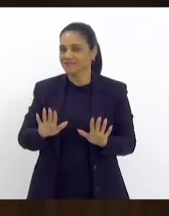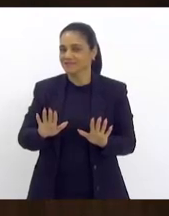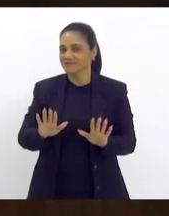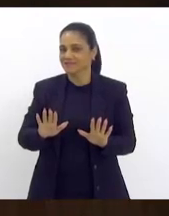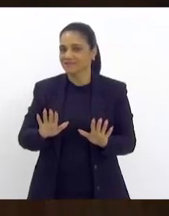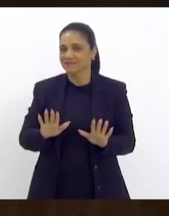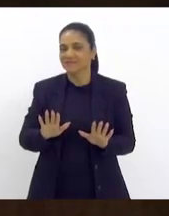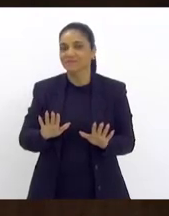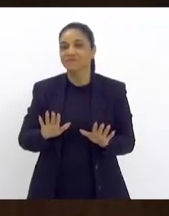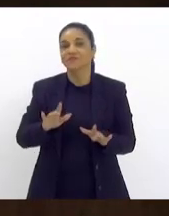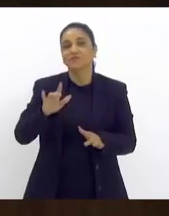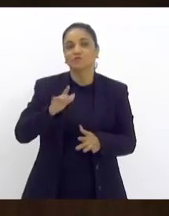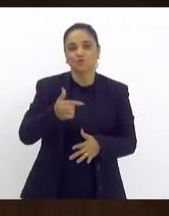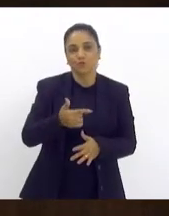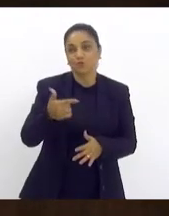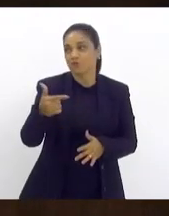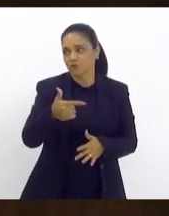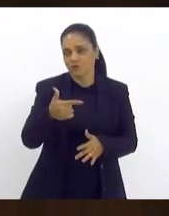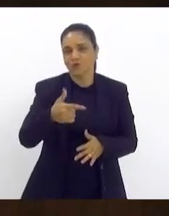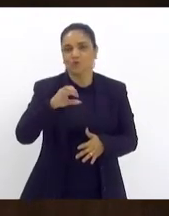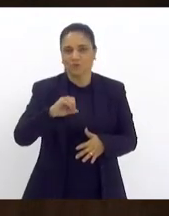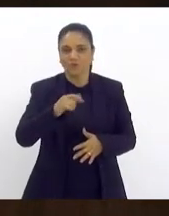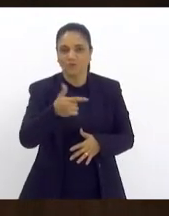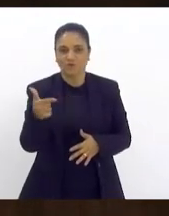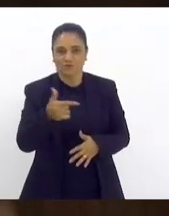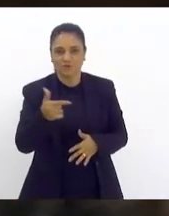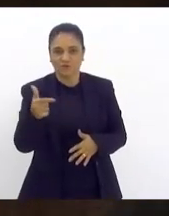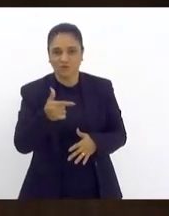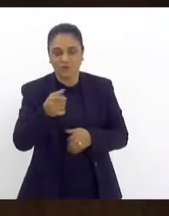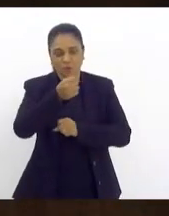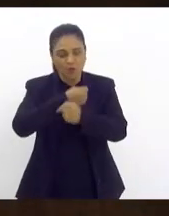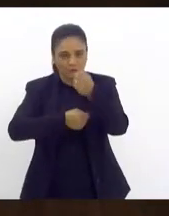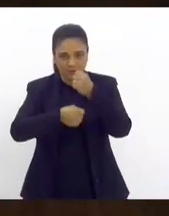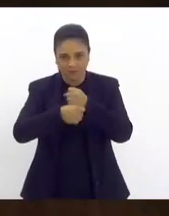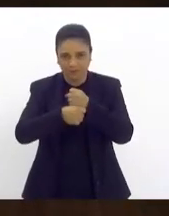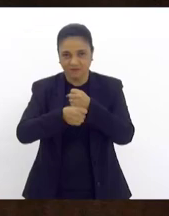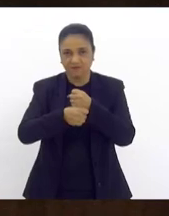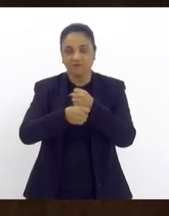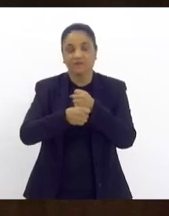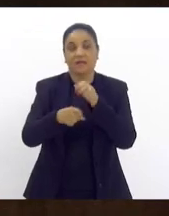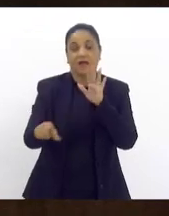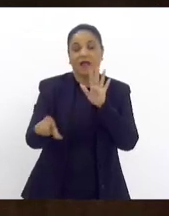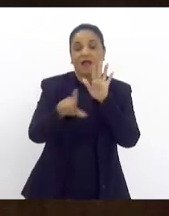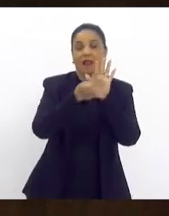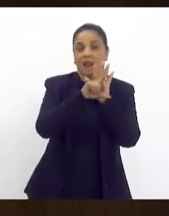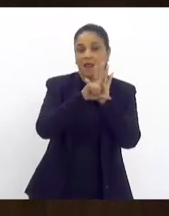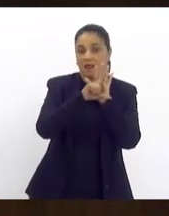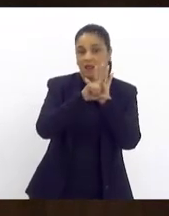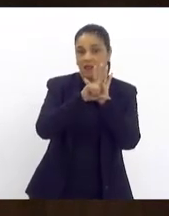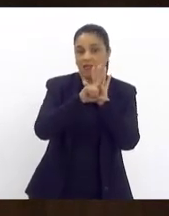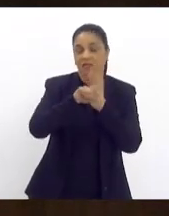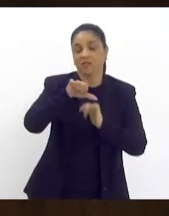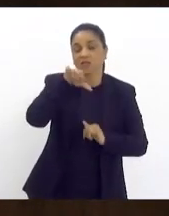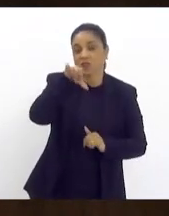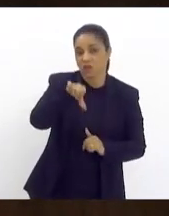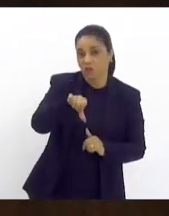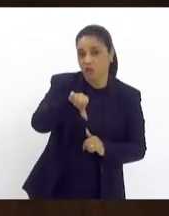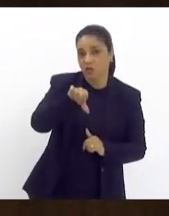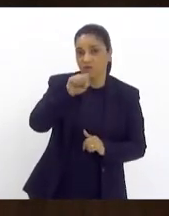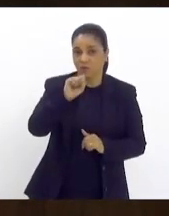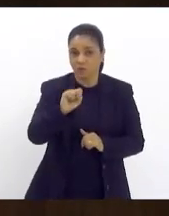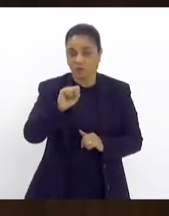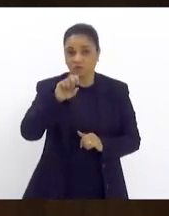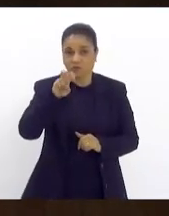em 2022 ano passado foi sancionada a Lei 9851